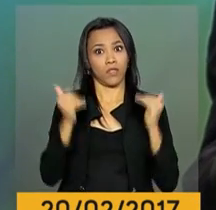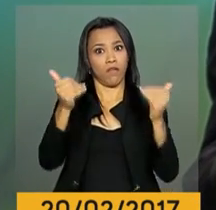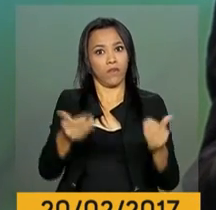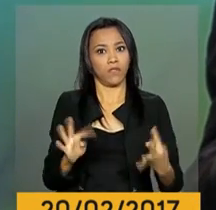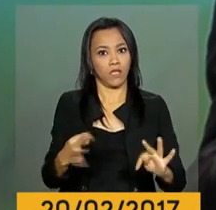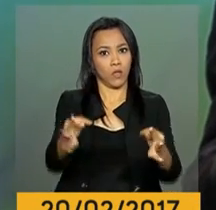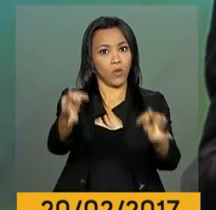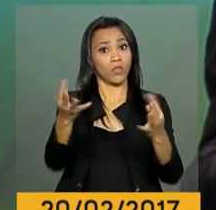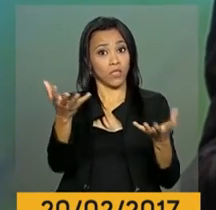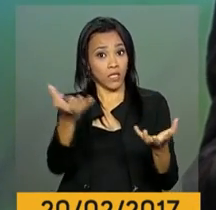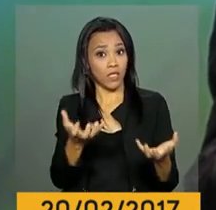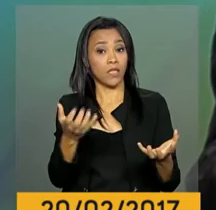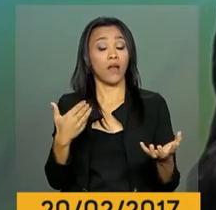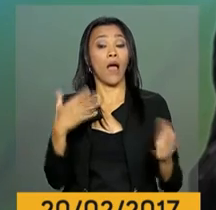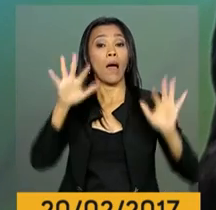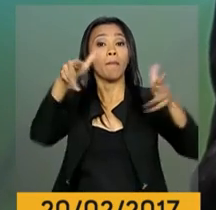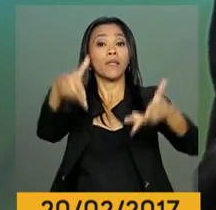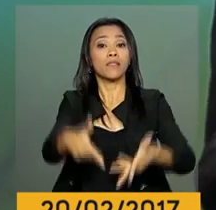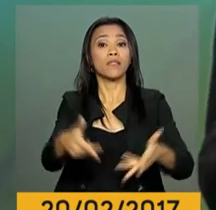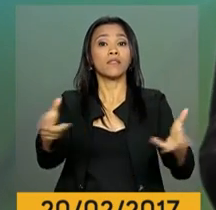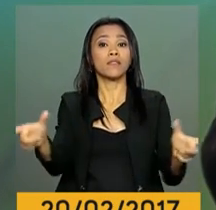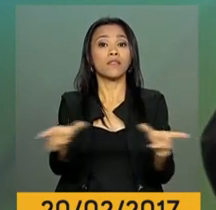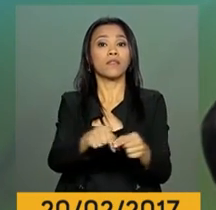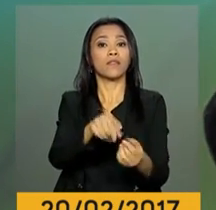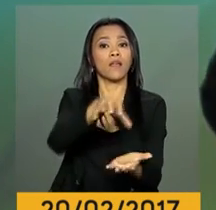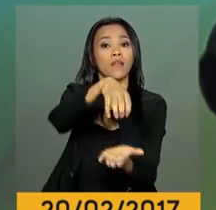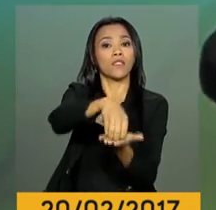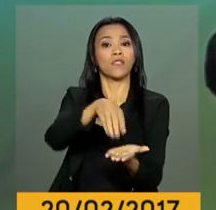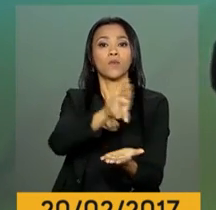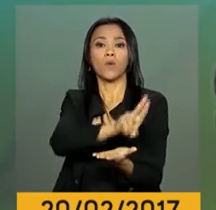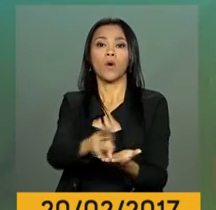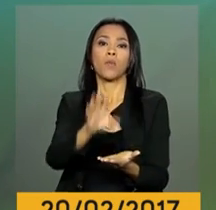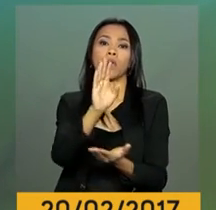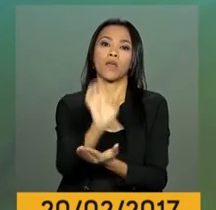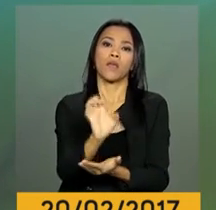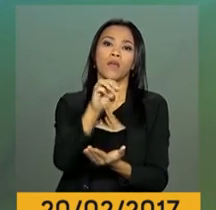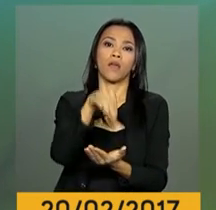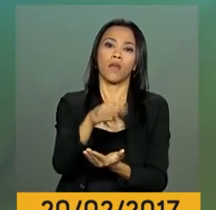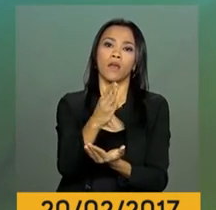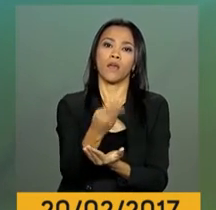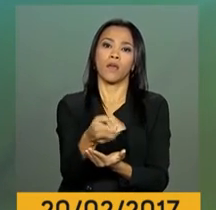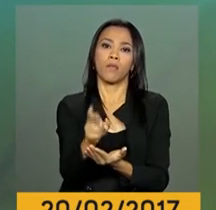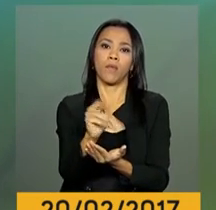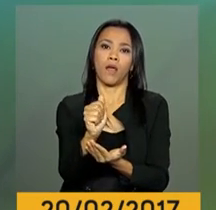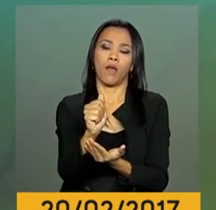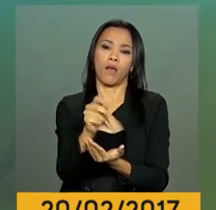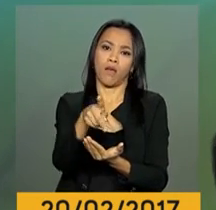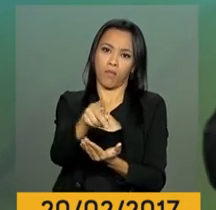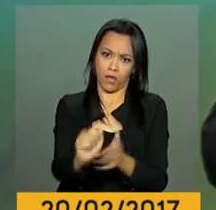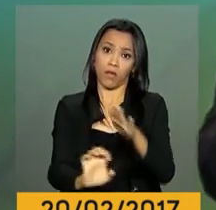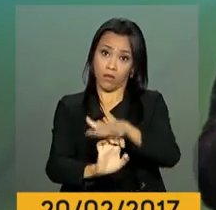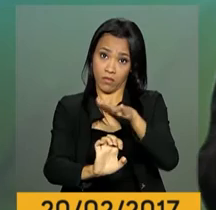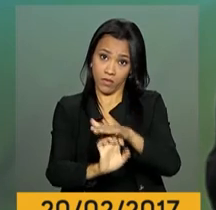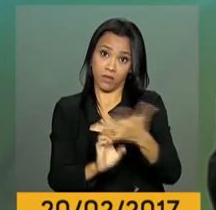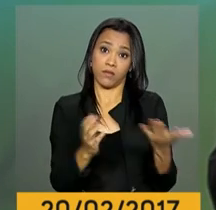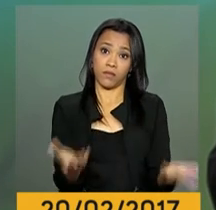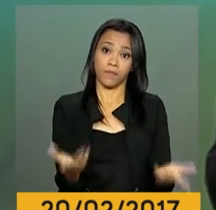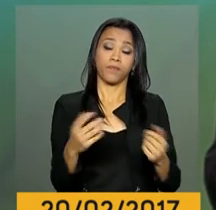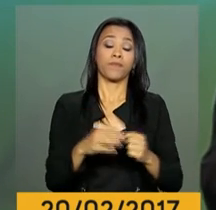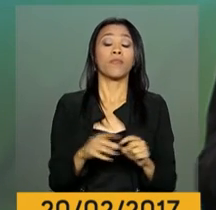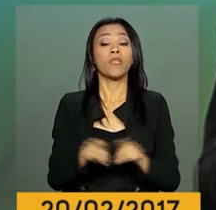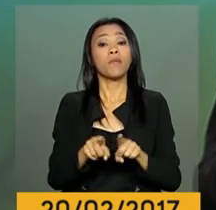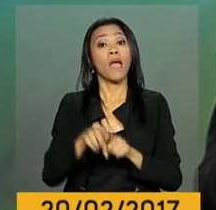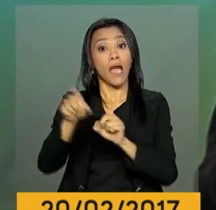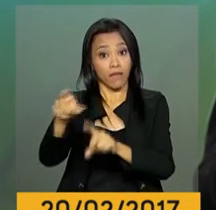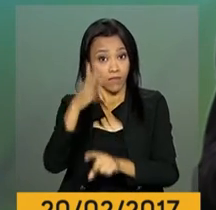requerendo a presença da Embrapa, não é? Mas nos outros todos, os exemplos da agricultura brasileira, especialmente até a agricultura familiar.